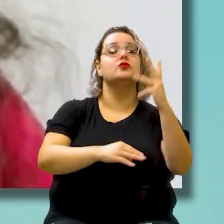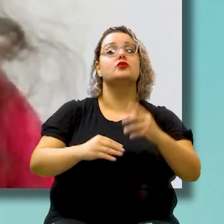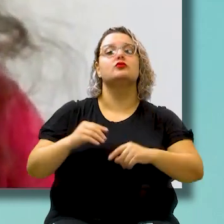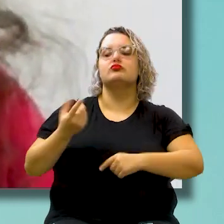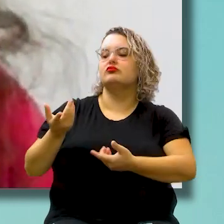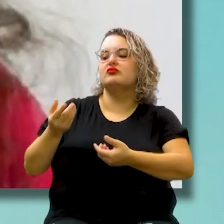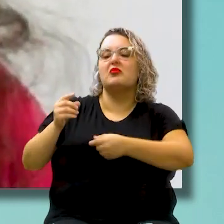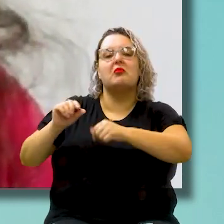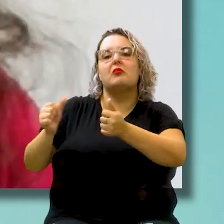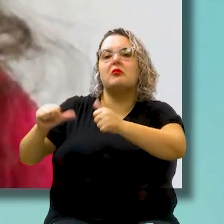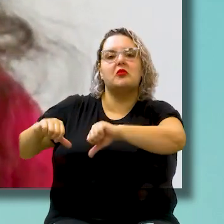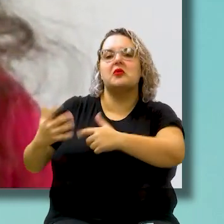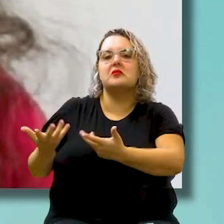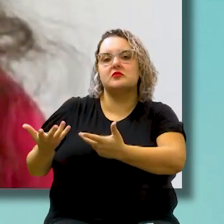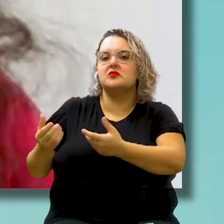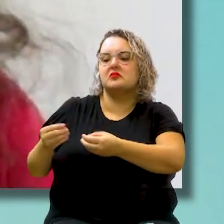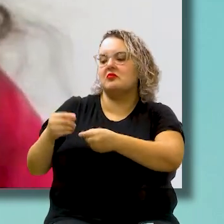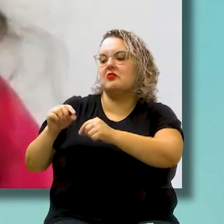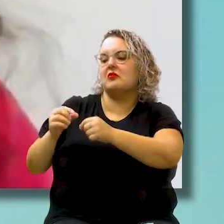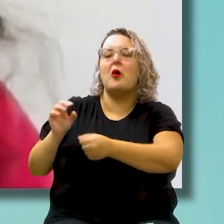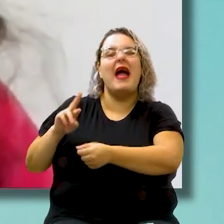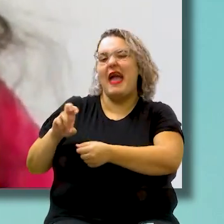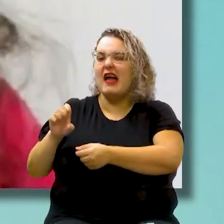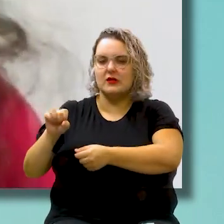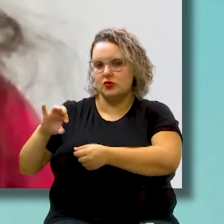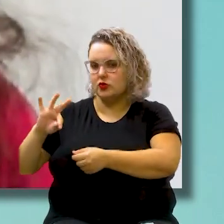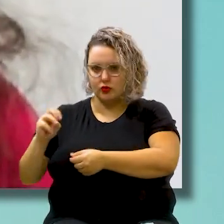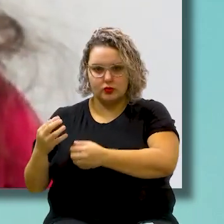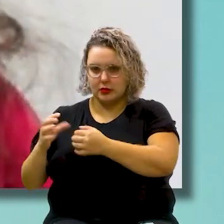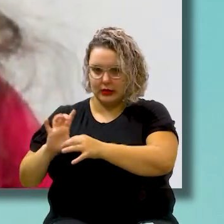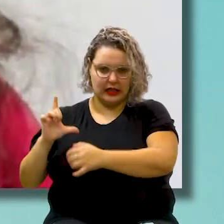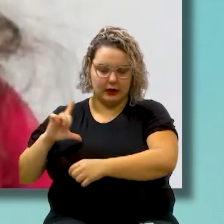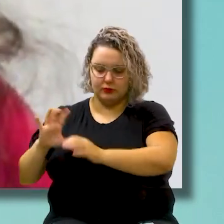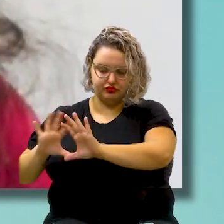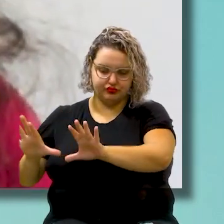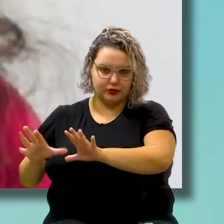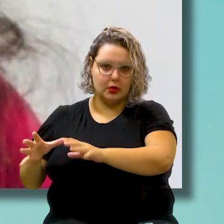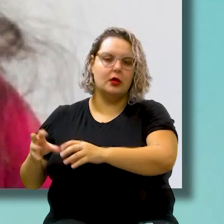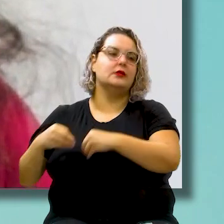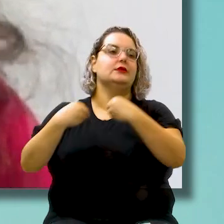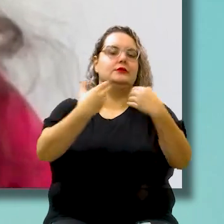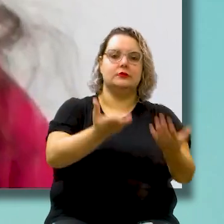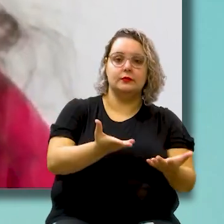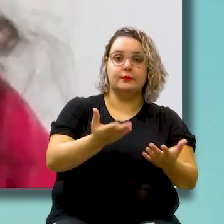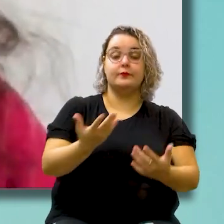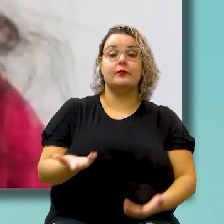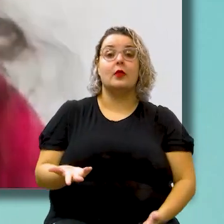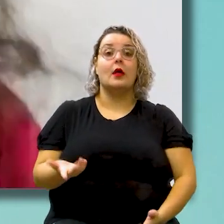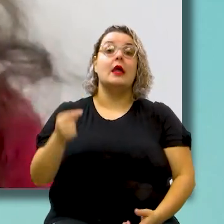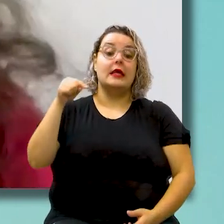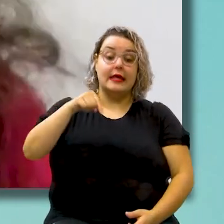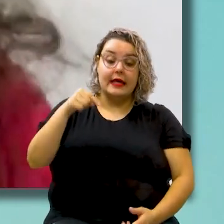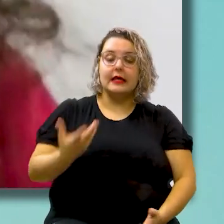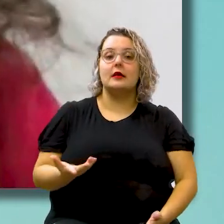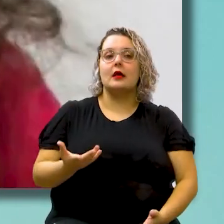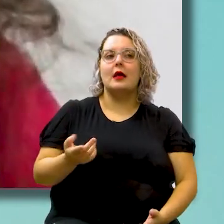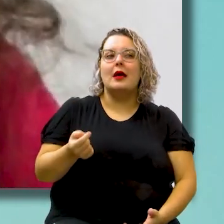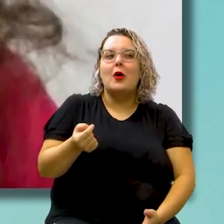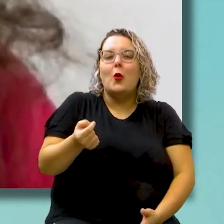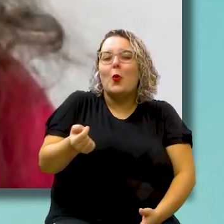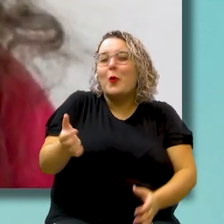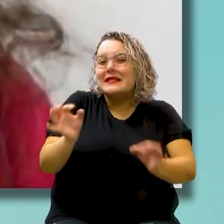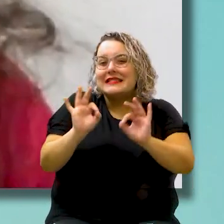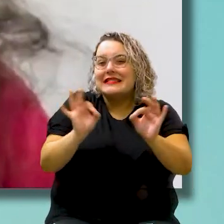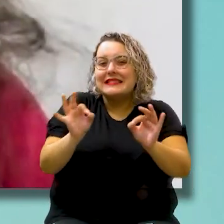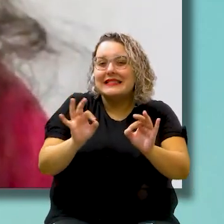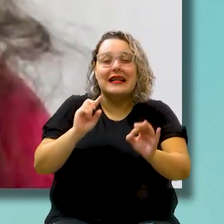sobram. A economia circular procura mudar esse paradigma, é um paradigma novo, é de que a gente quase não joga nada fora, seria